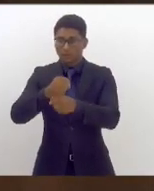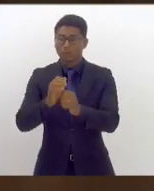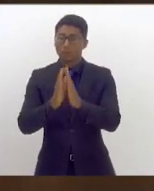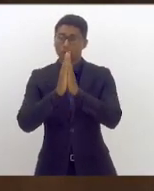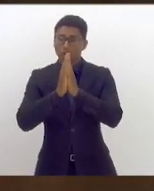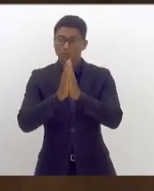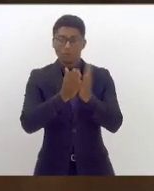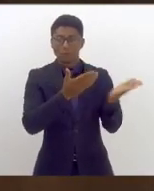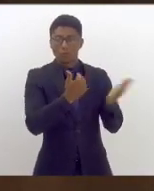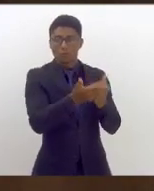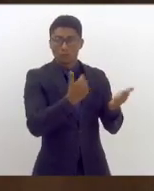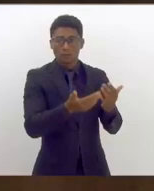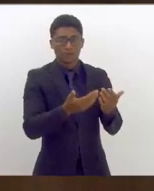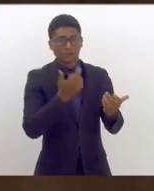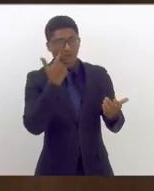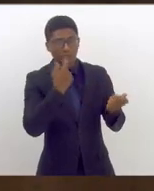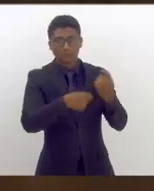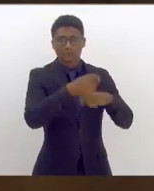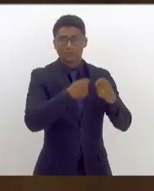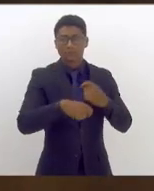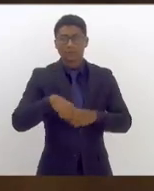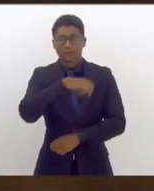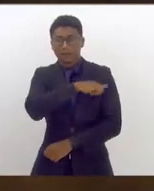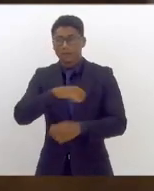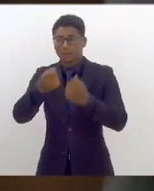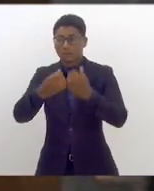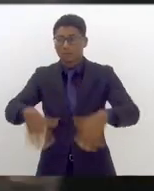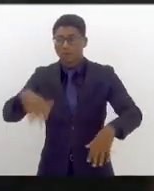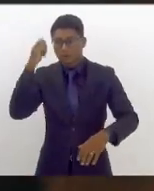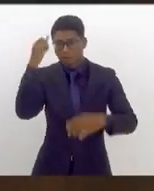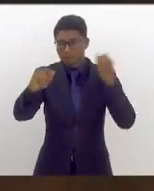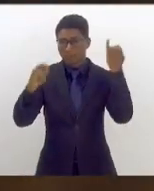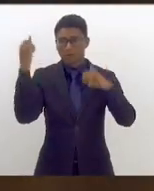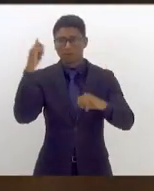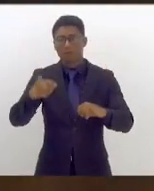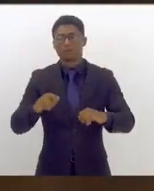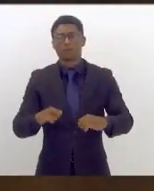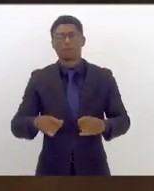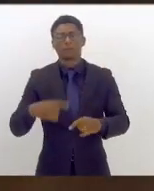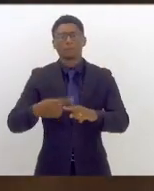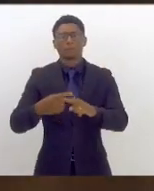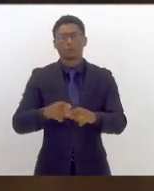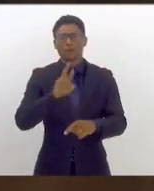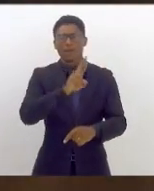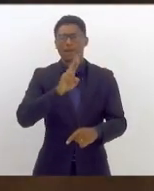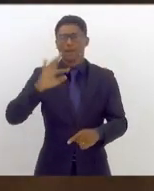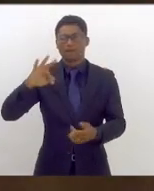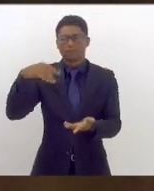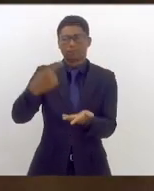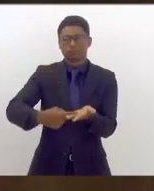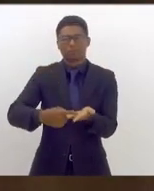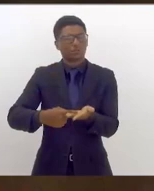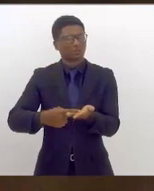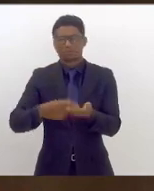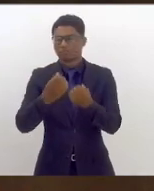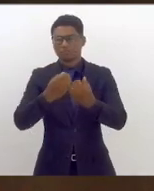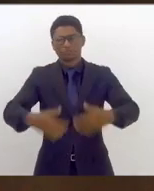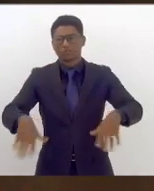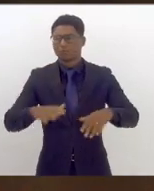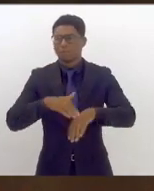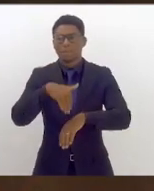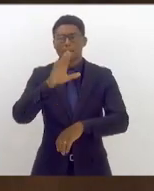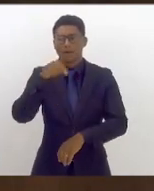que o Rio de Janeiro continue sendo dilapidado por esse pacto federativo horroroso que é o estado mais prejudicado de todos